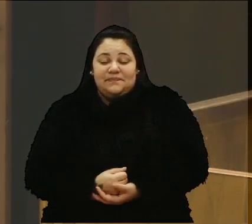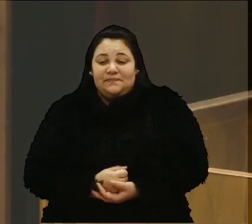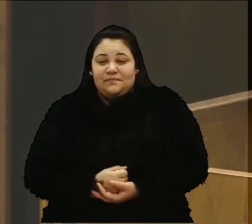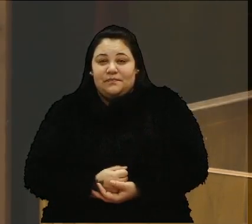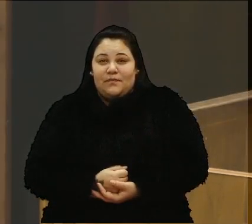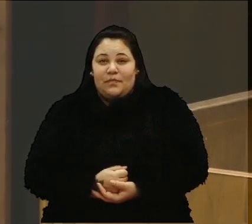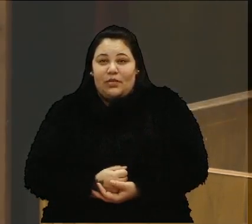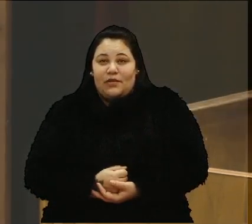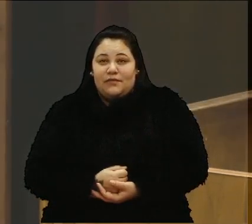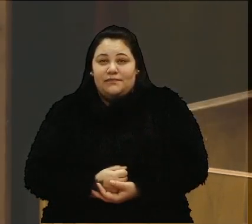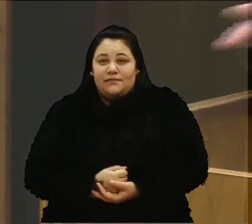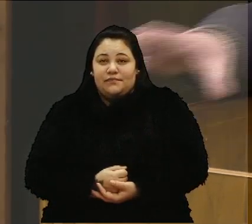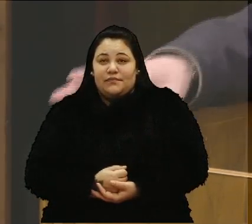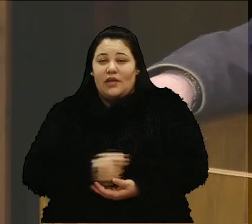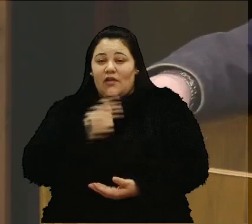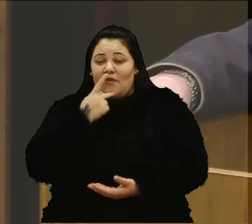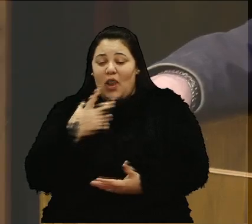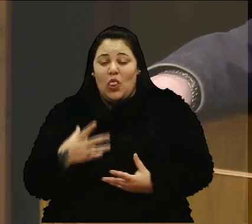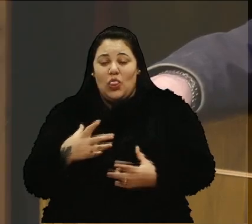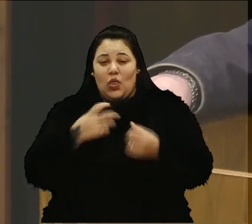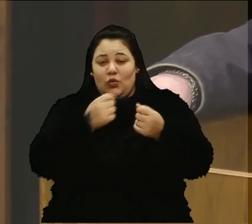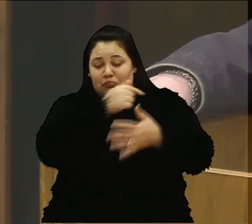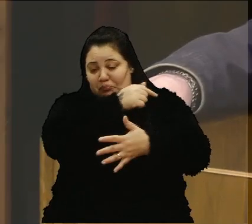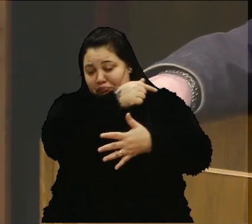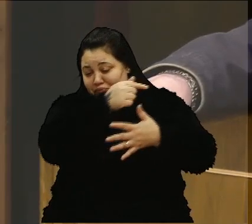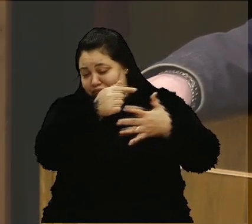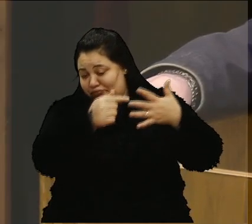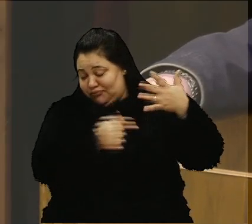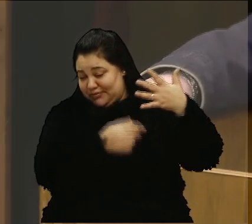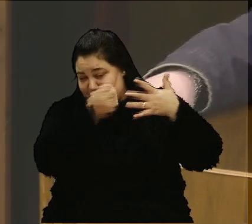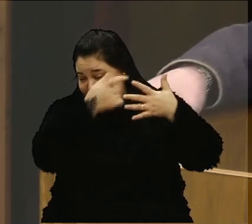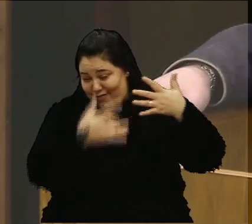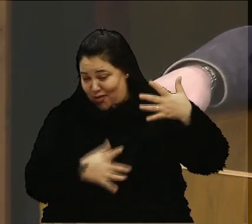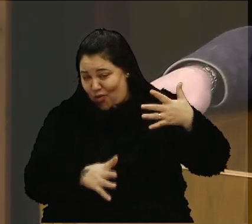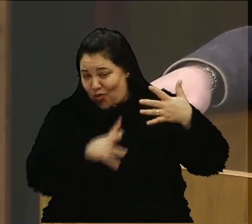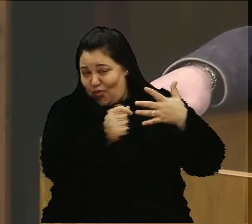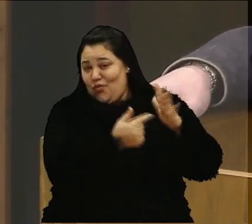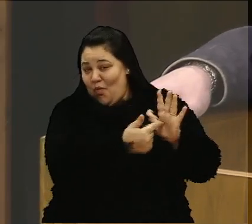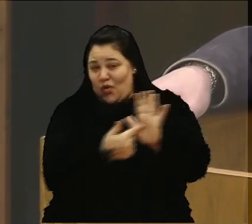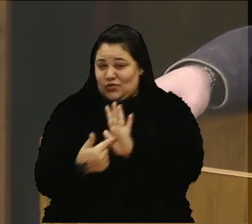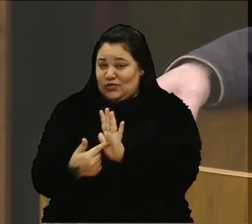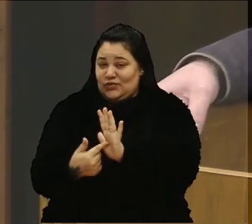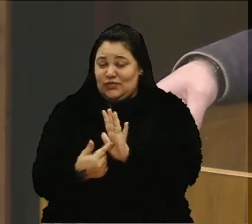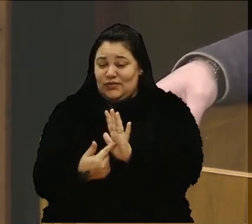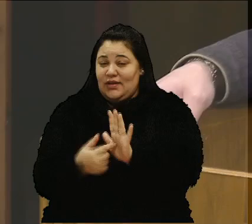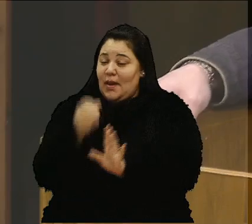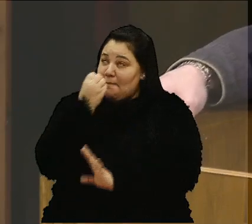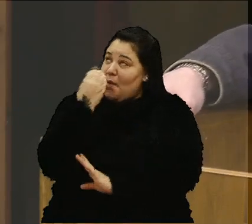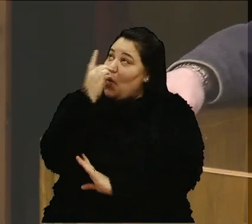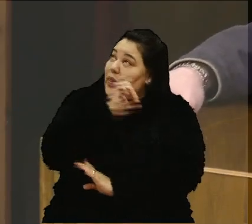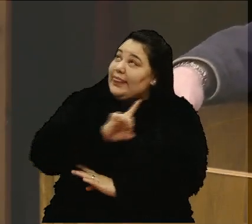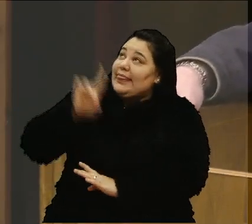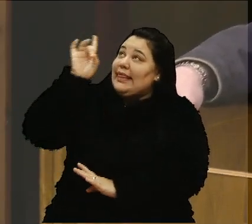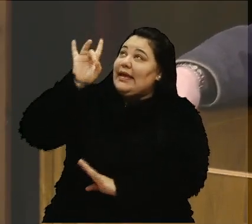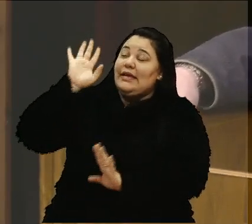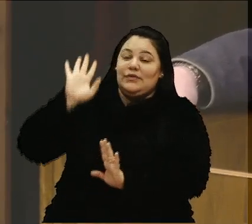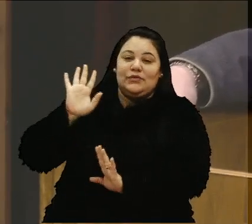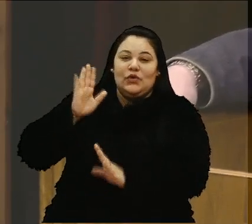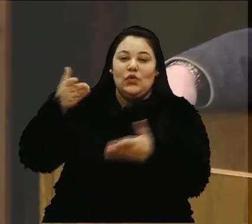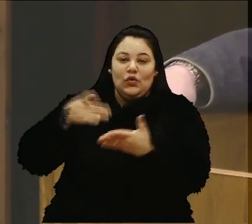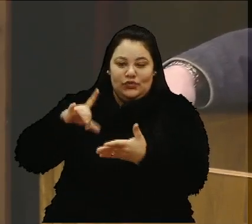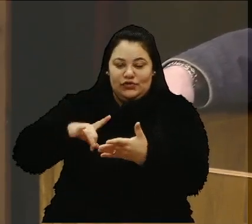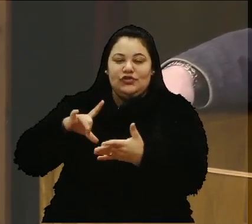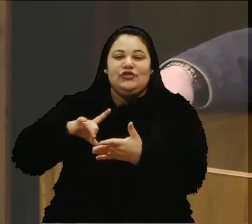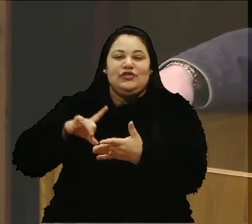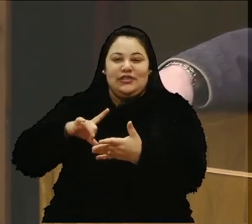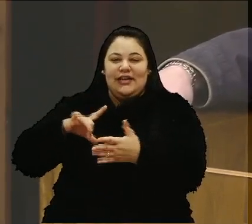Eu trago todo esse cenário porque, graças ao bom Deus, hoje em dia nós temos as redes